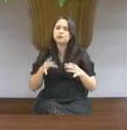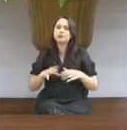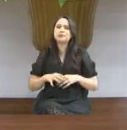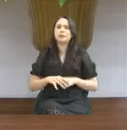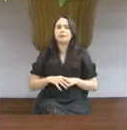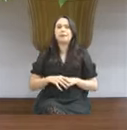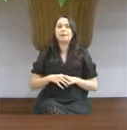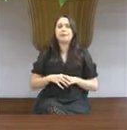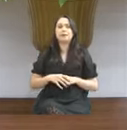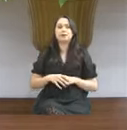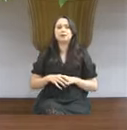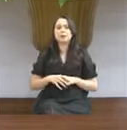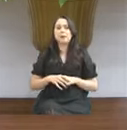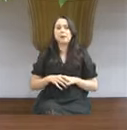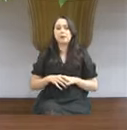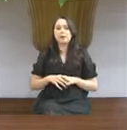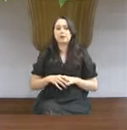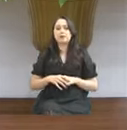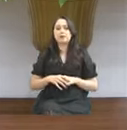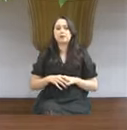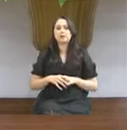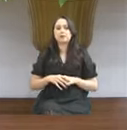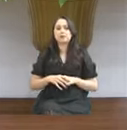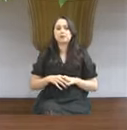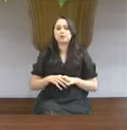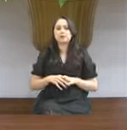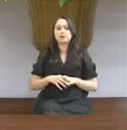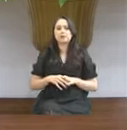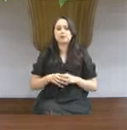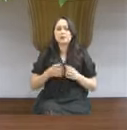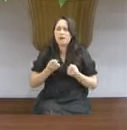Aleluia! Lança sobre